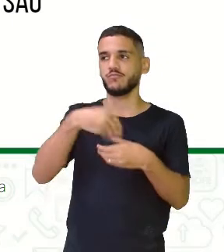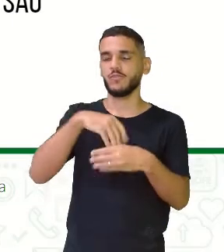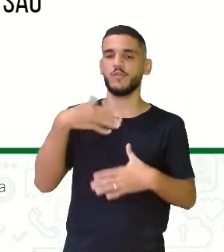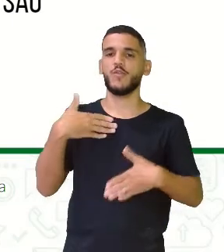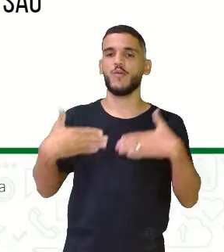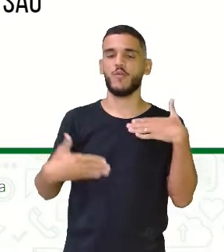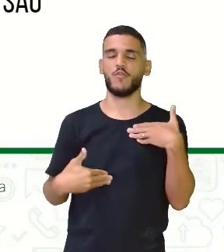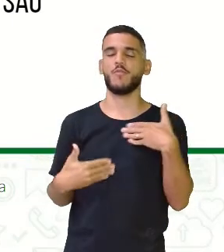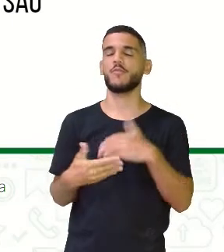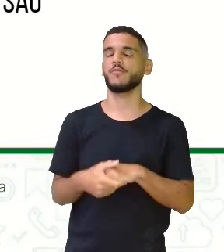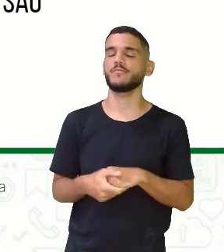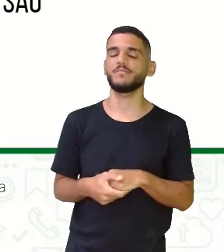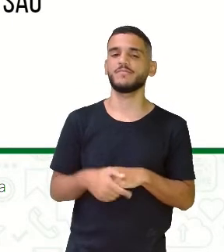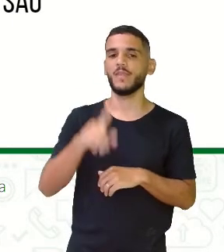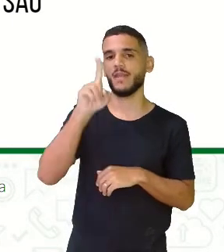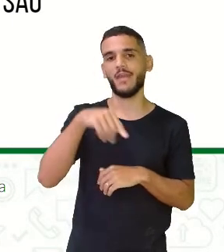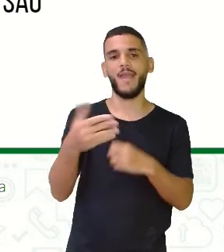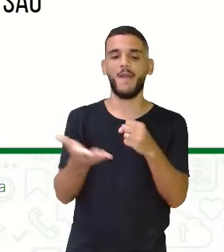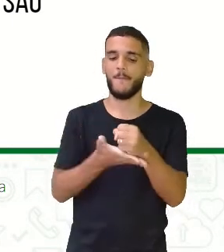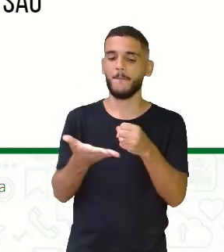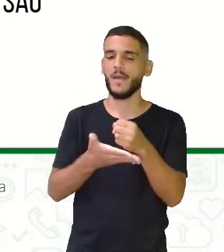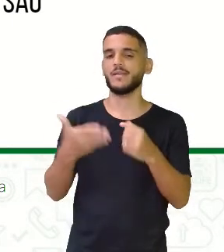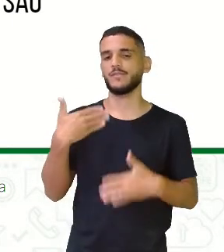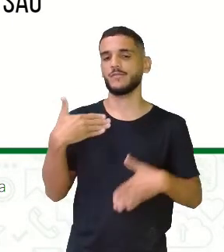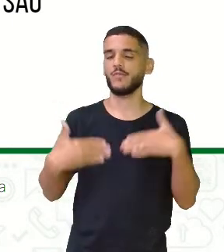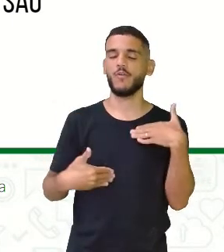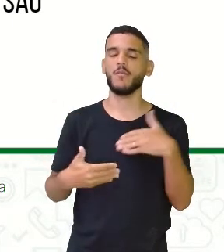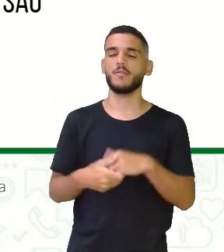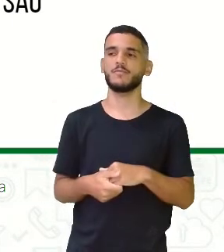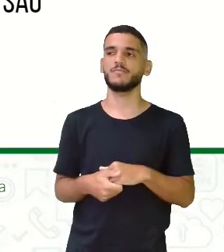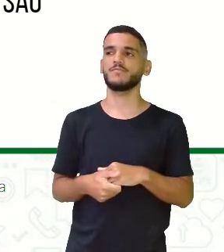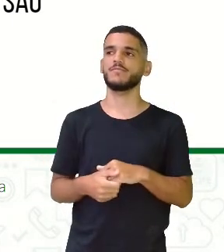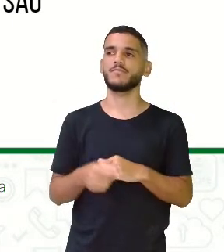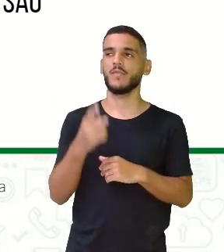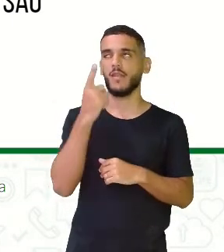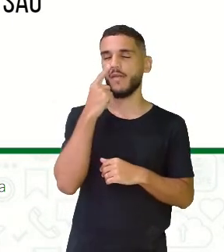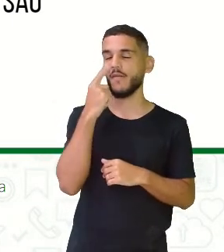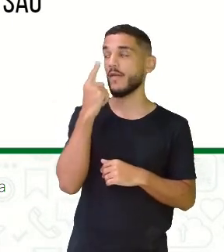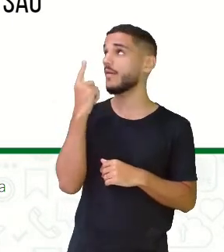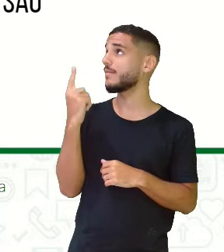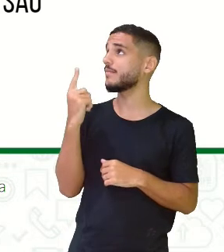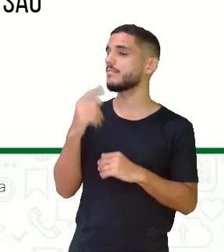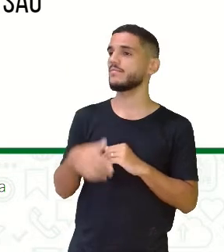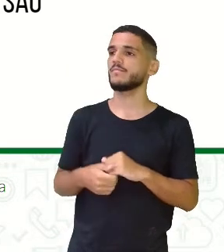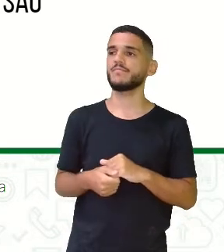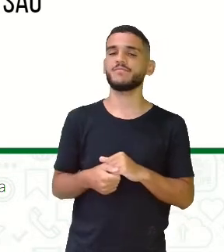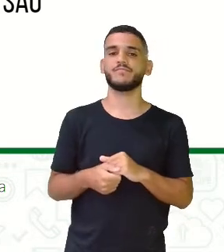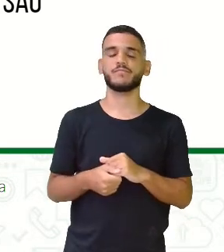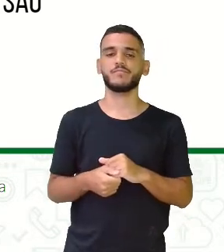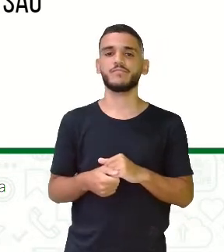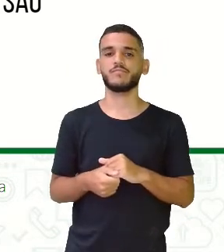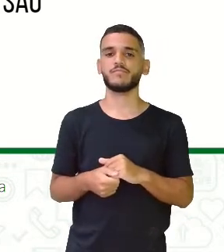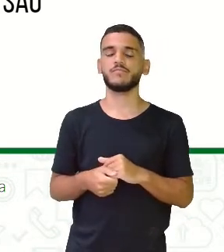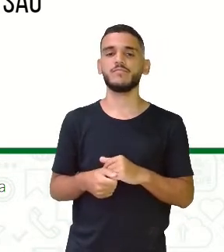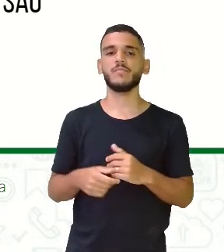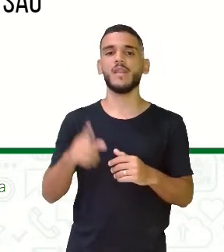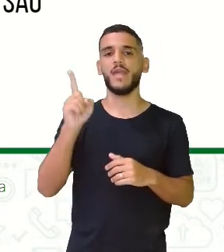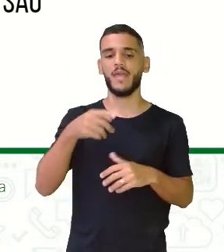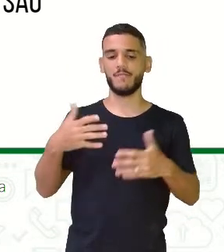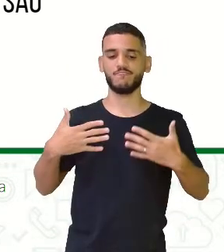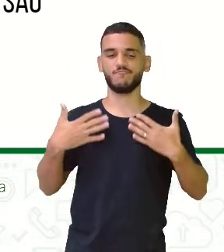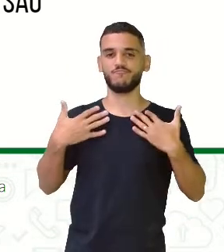vê toda essa parte cervical, né? Ela serve justamente, essa parte aqui do nosso peito, para